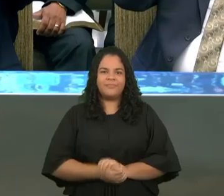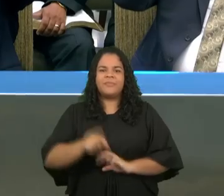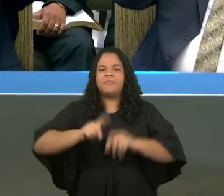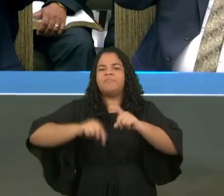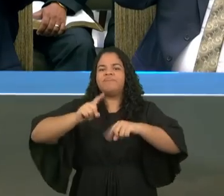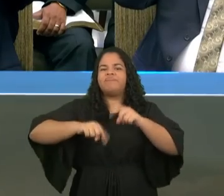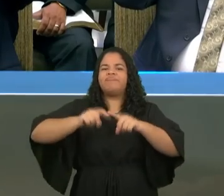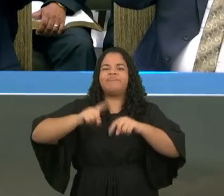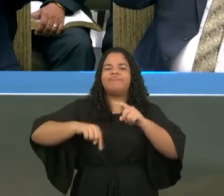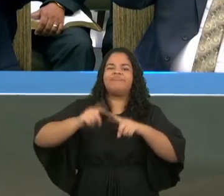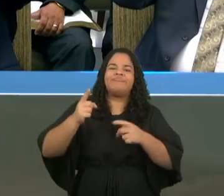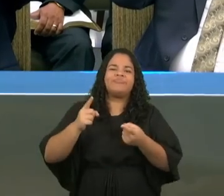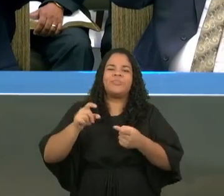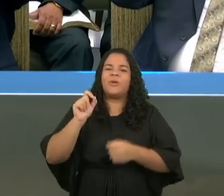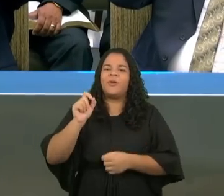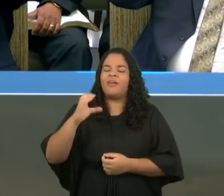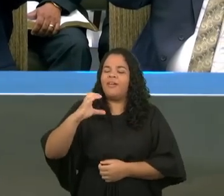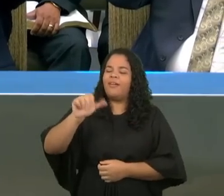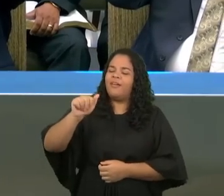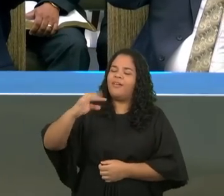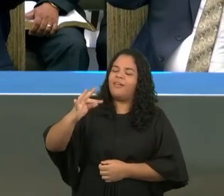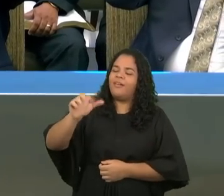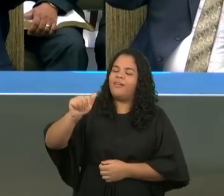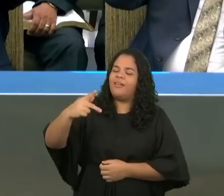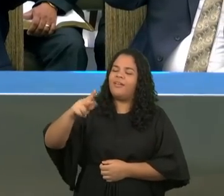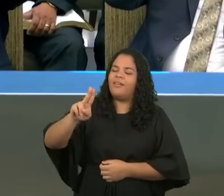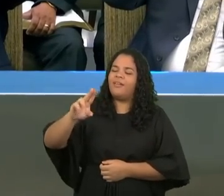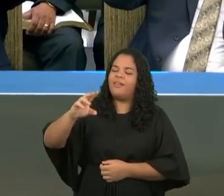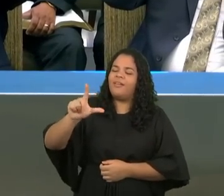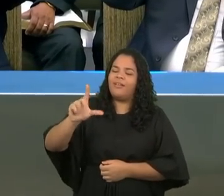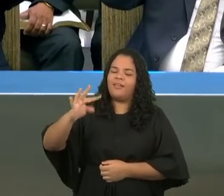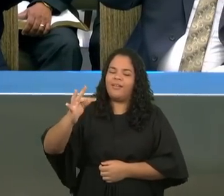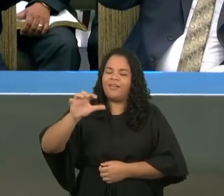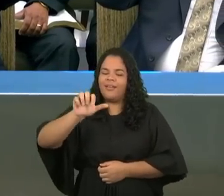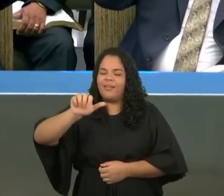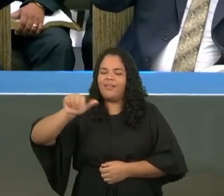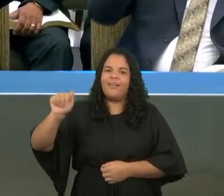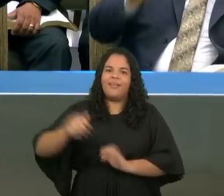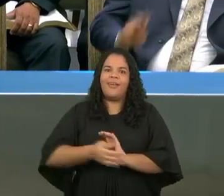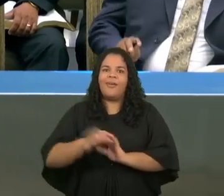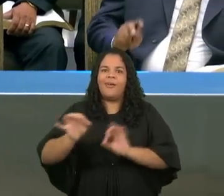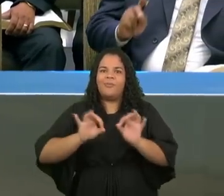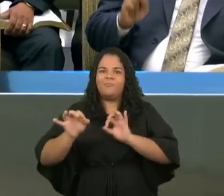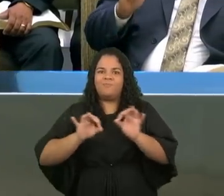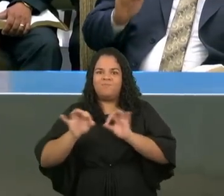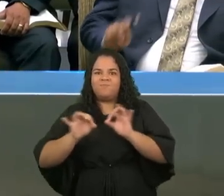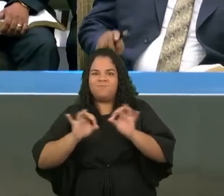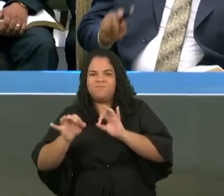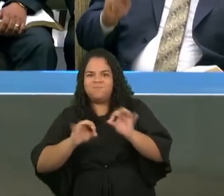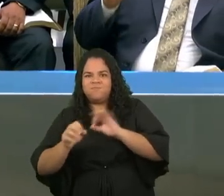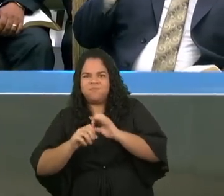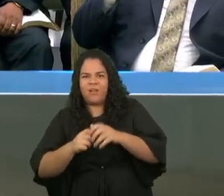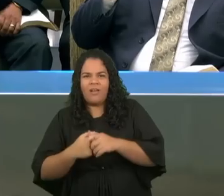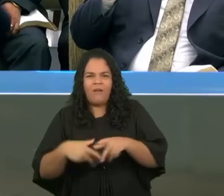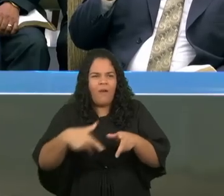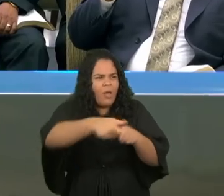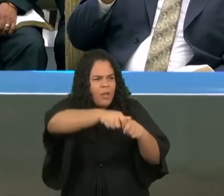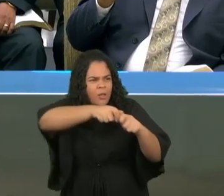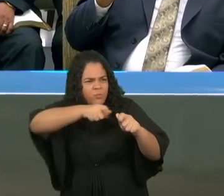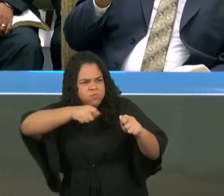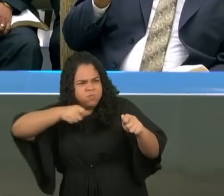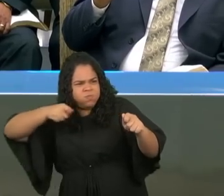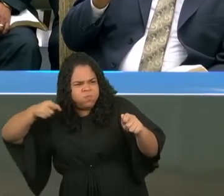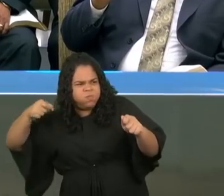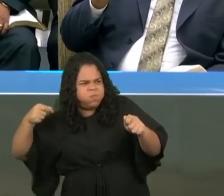de fogo que colocava no instrumento assim, e eles faziam assim, ó. Vum! E a bola batia no muro, e a outra, vum,